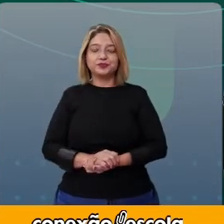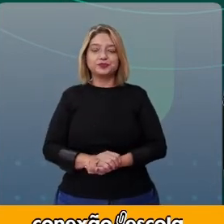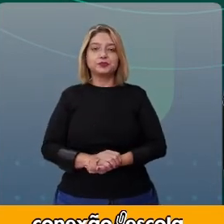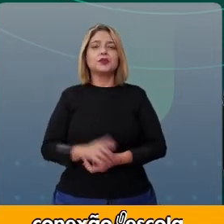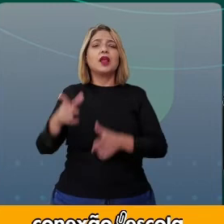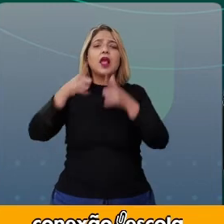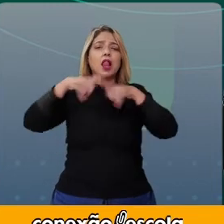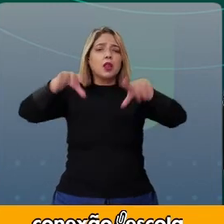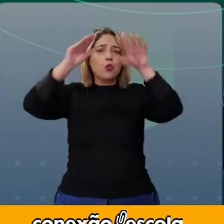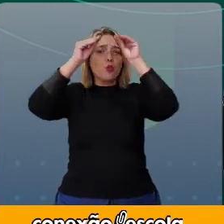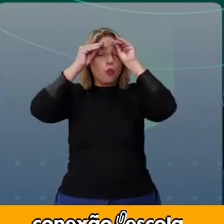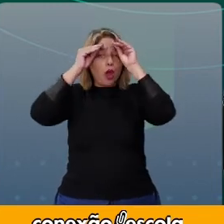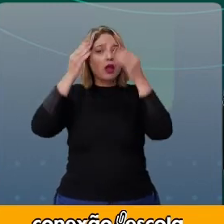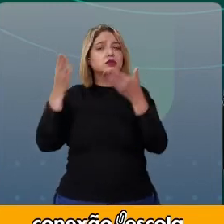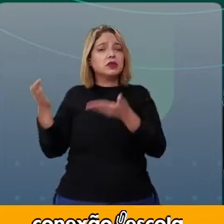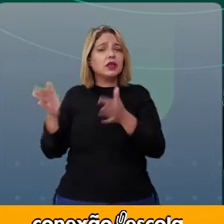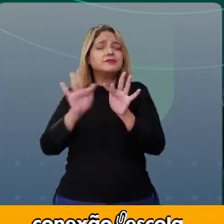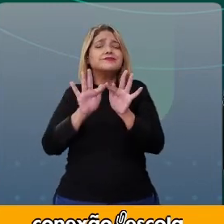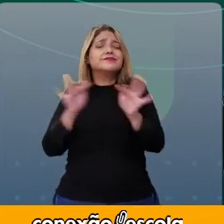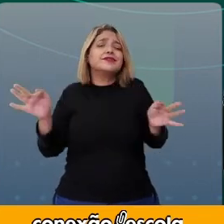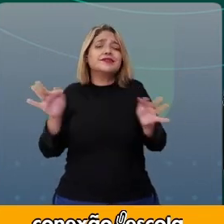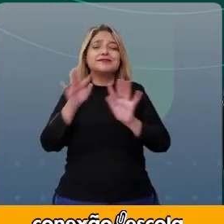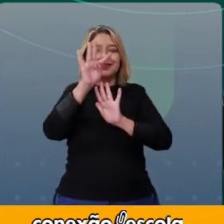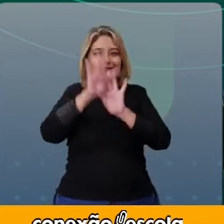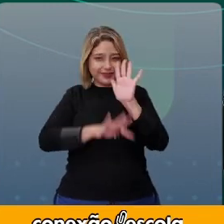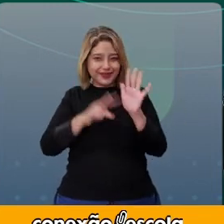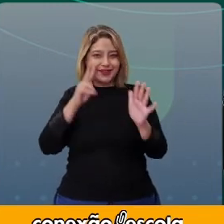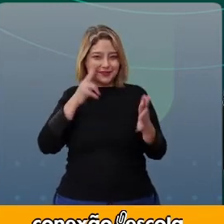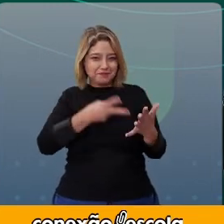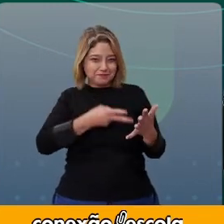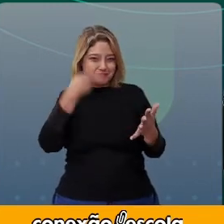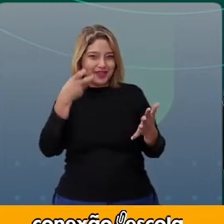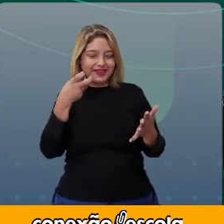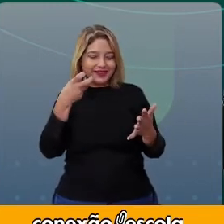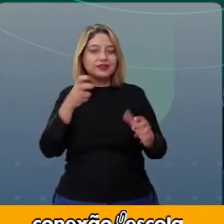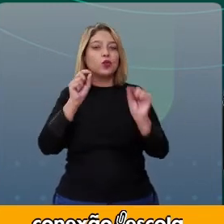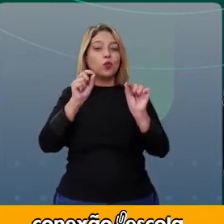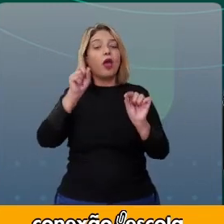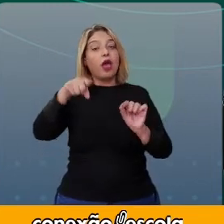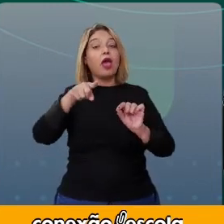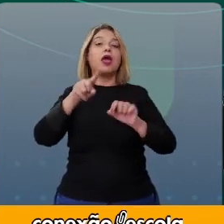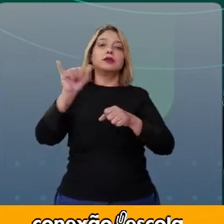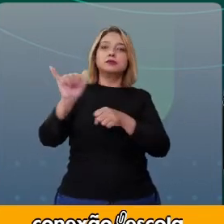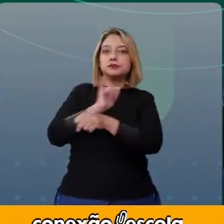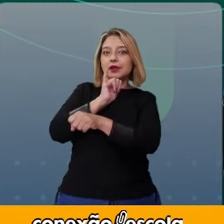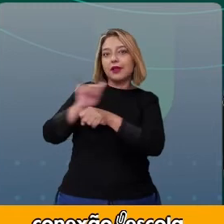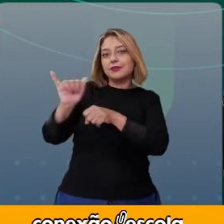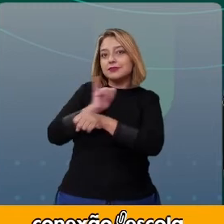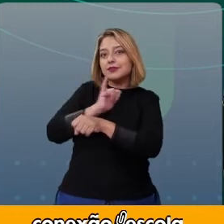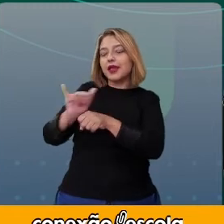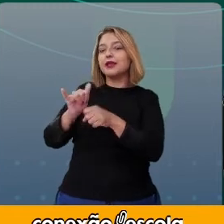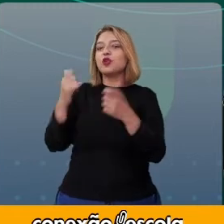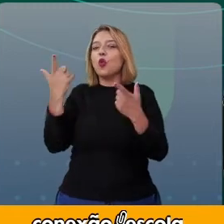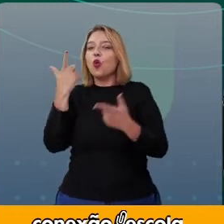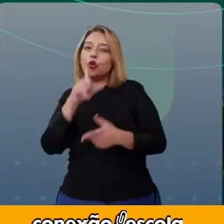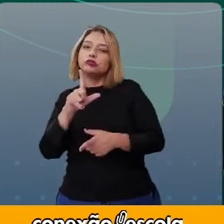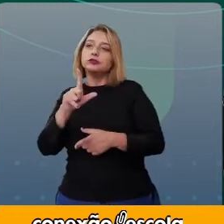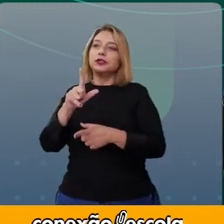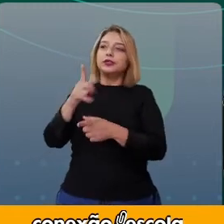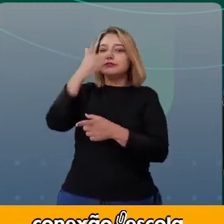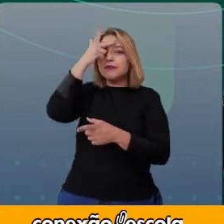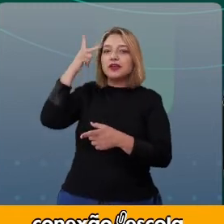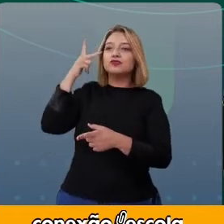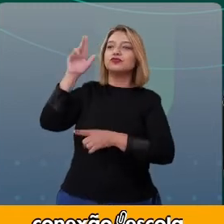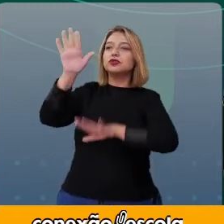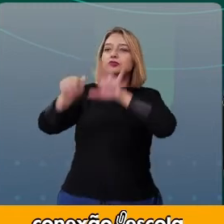linguagem desse texto é uma linguagem mais simples, como vocês podem notar. Até porque essa é uma estratégia também de tentar aproximar